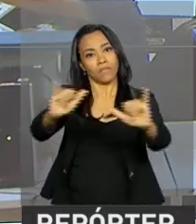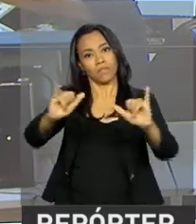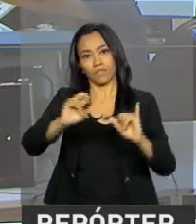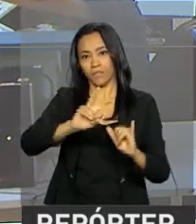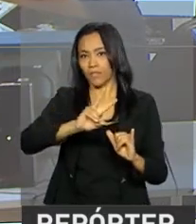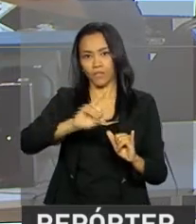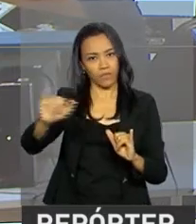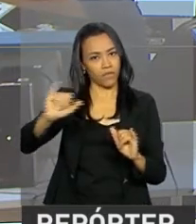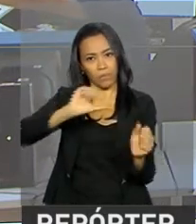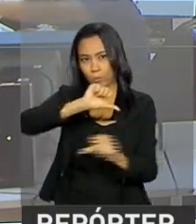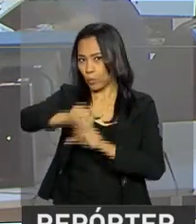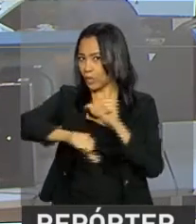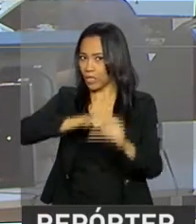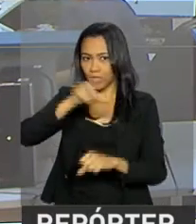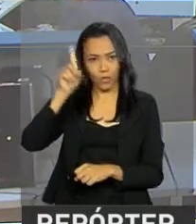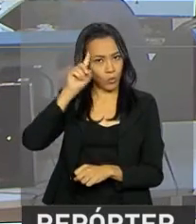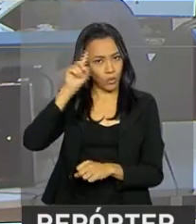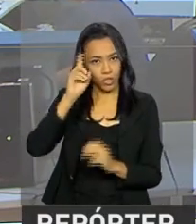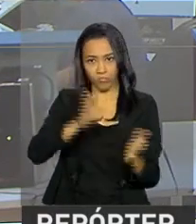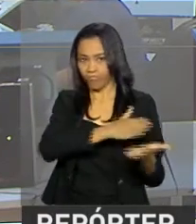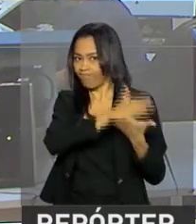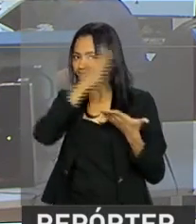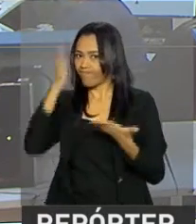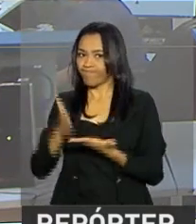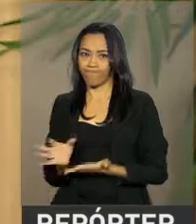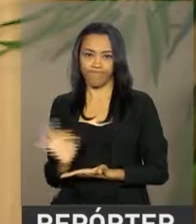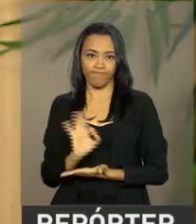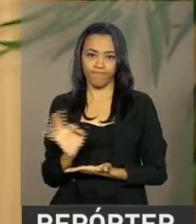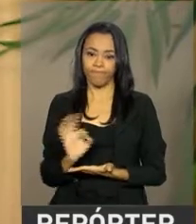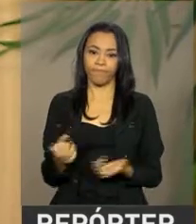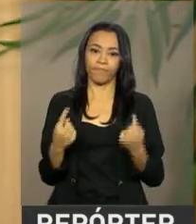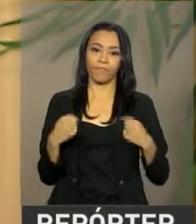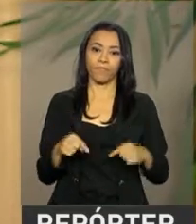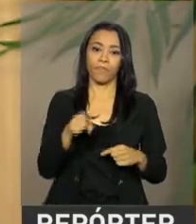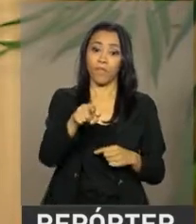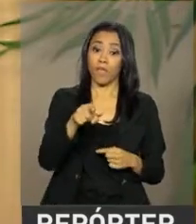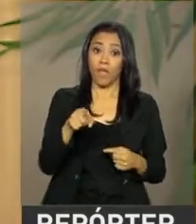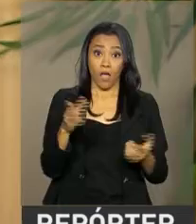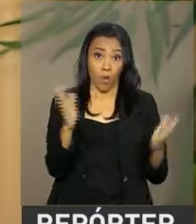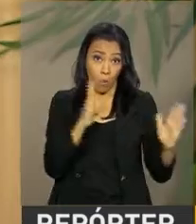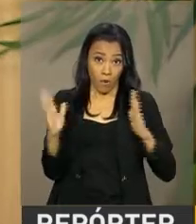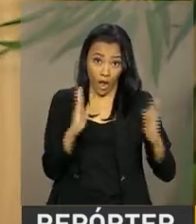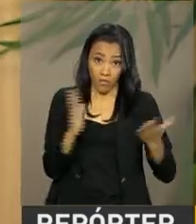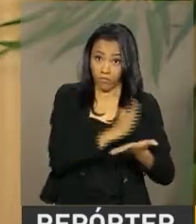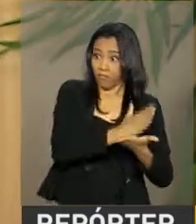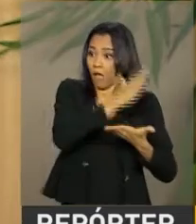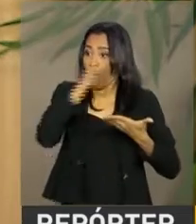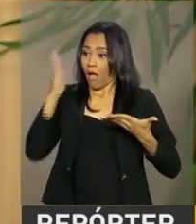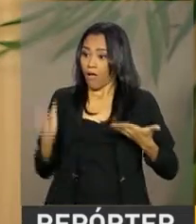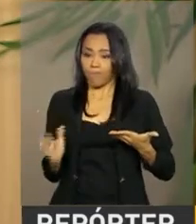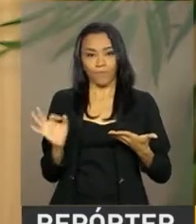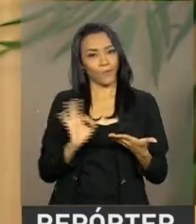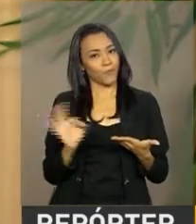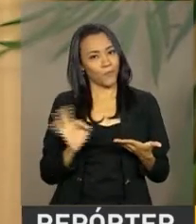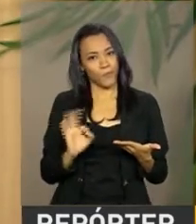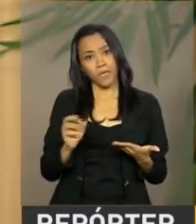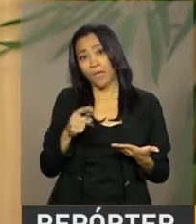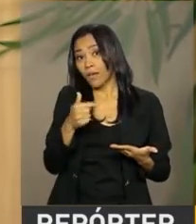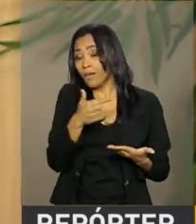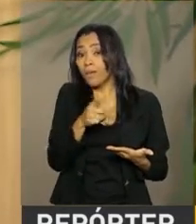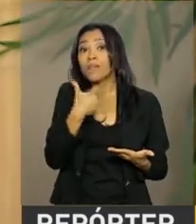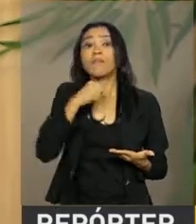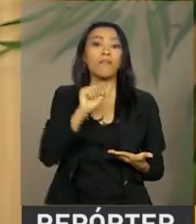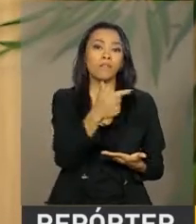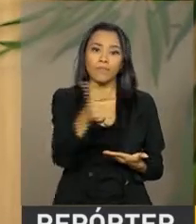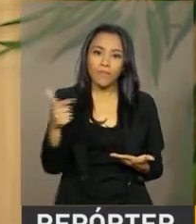mais mudança no prazo o próximo será adiado então eventualmente ainda não tenha medo e que têm